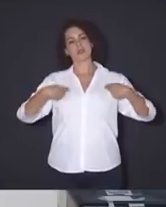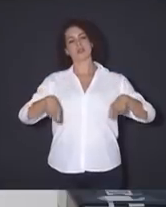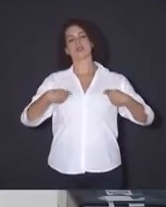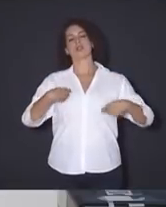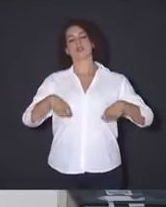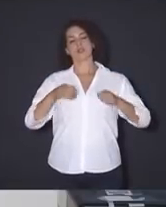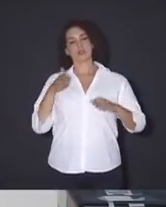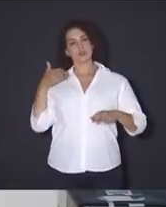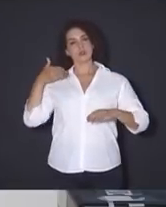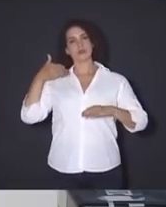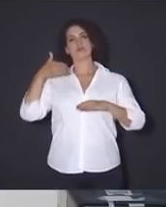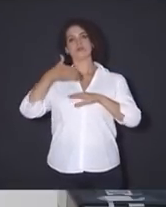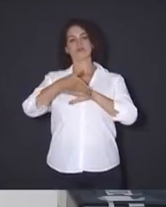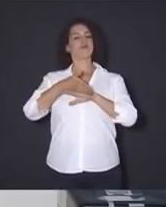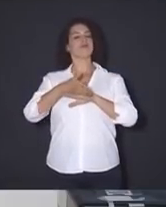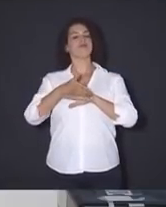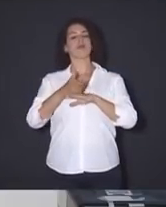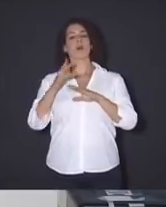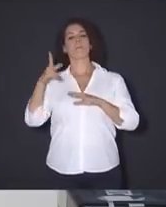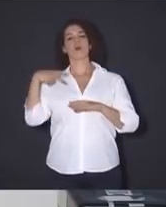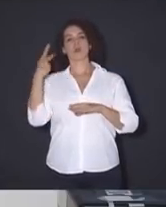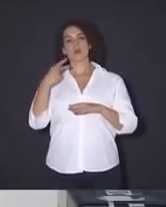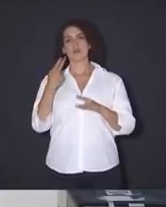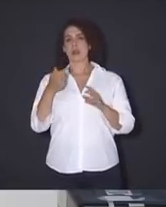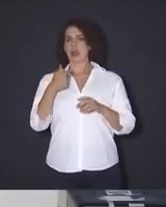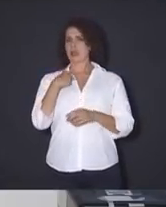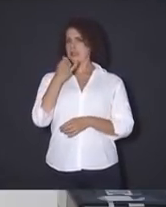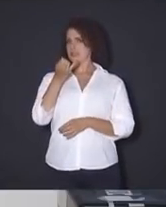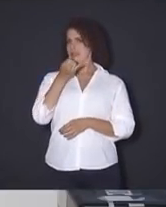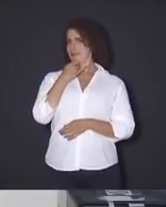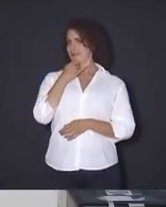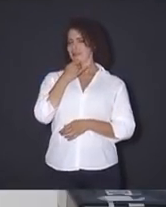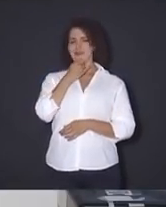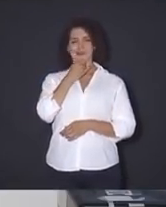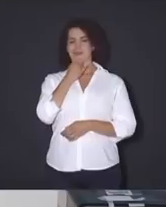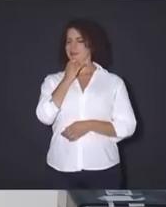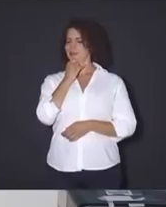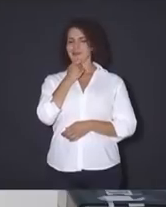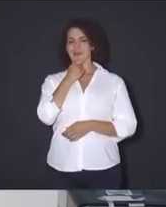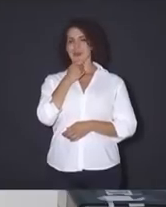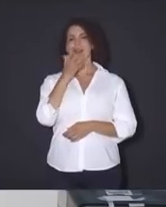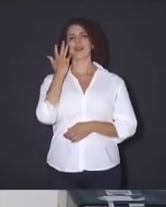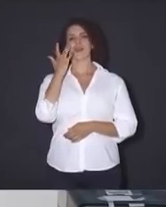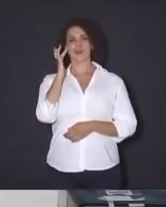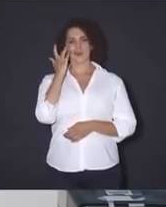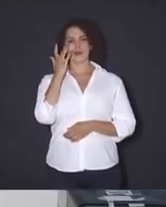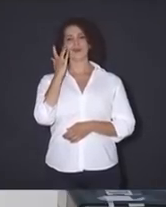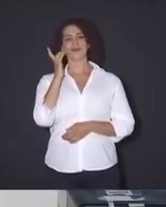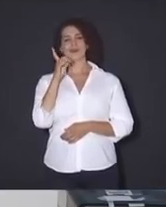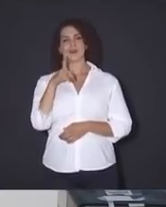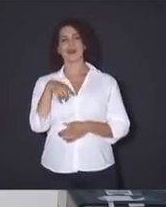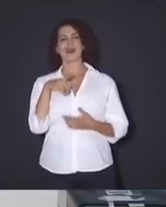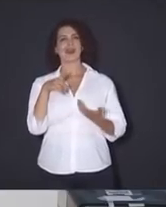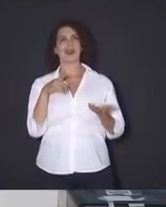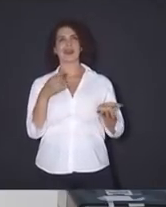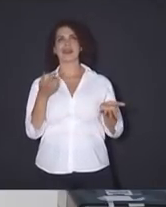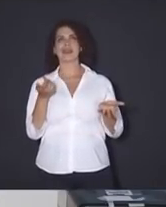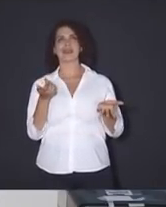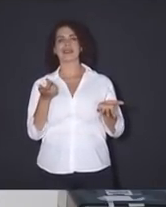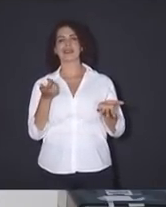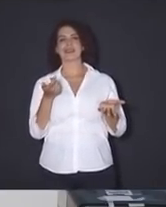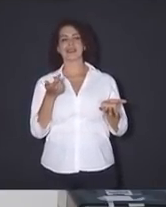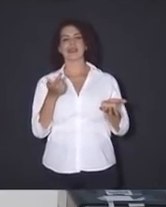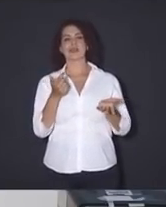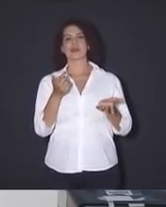eu tenho que dizer que eu estou triste né muito pelo contrário eu acho que é uma atividade onde você é